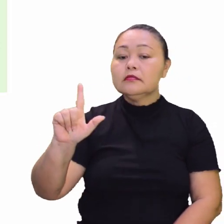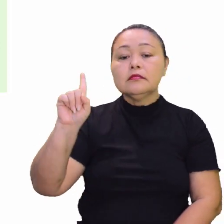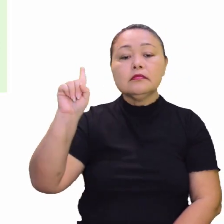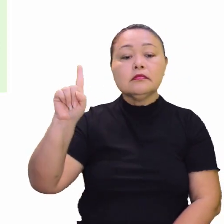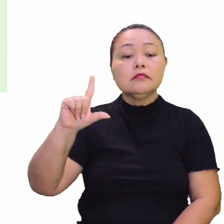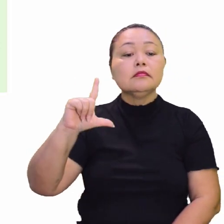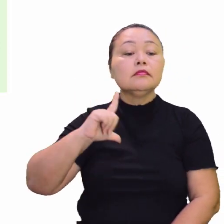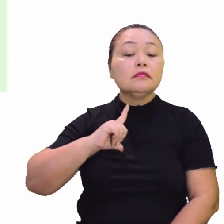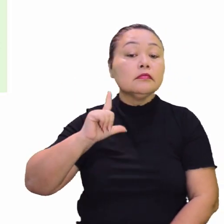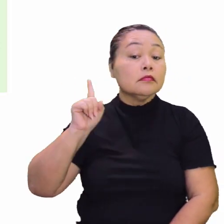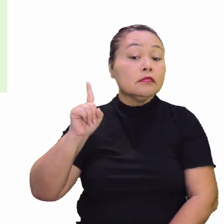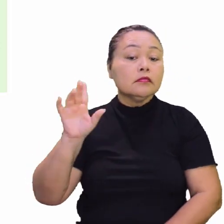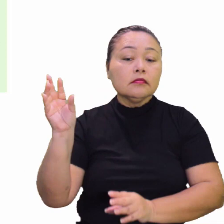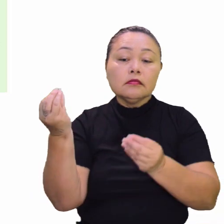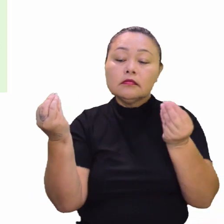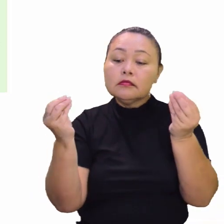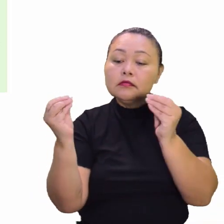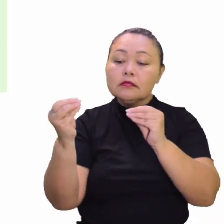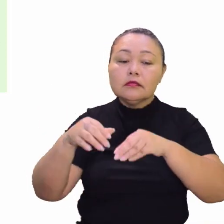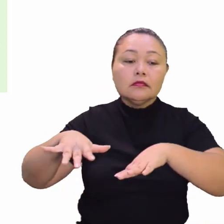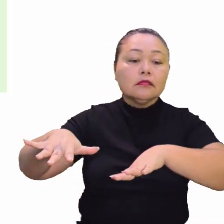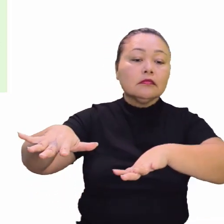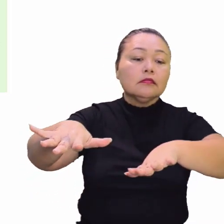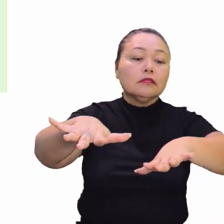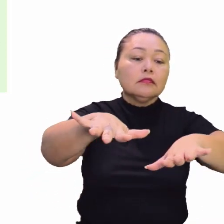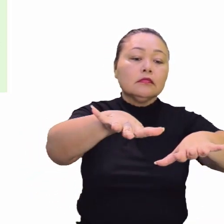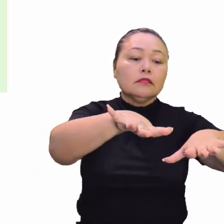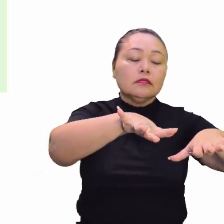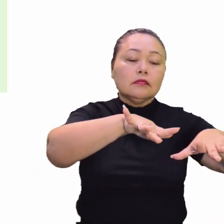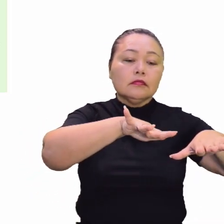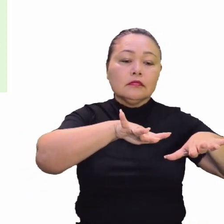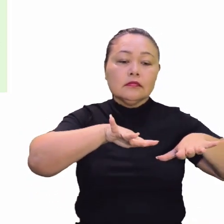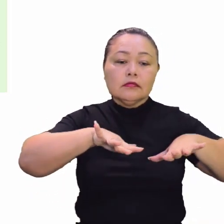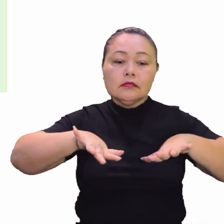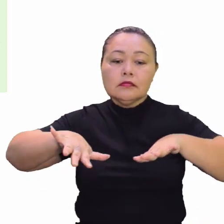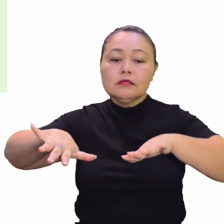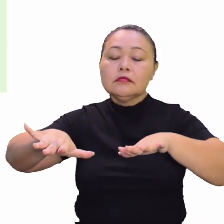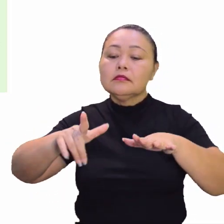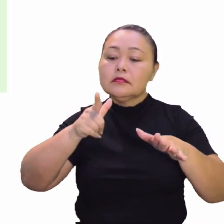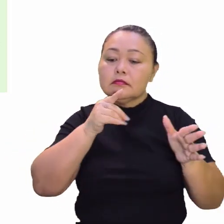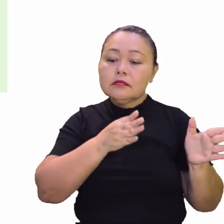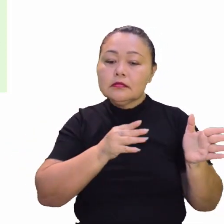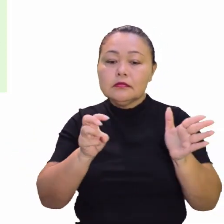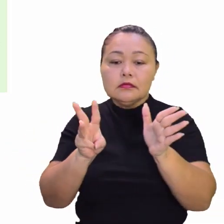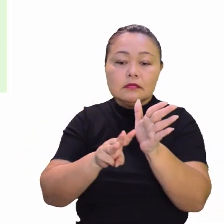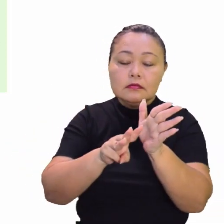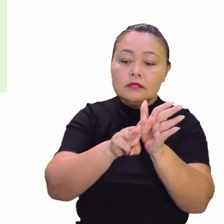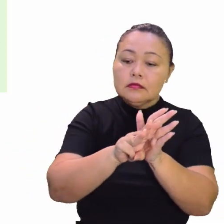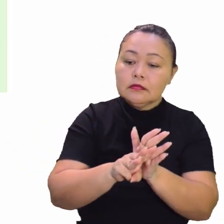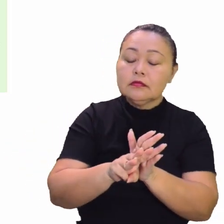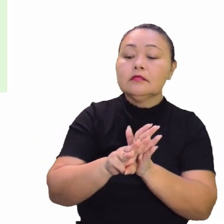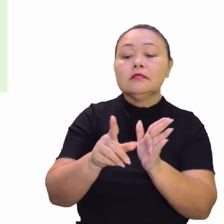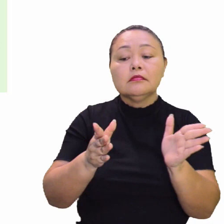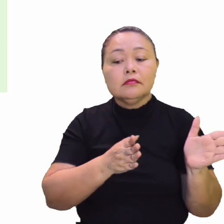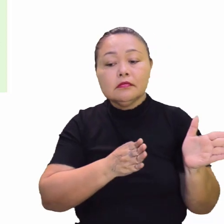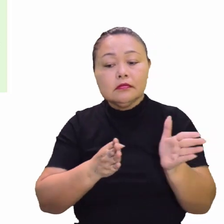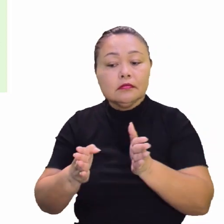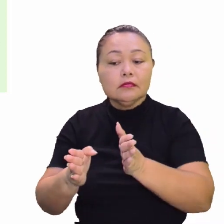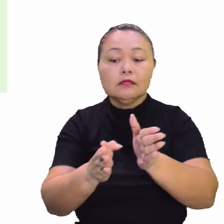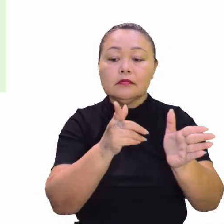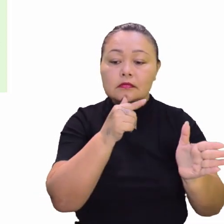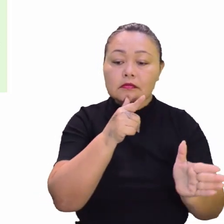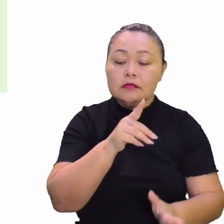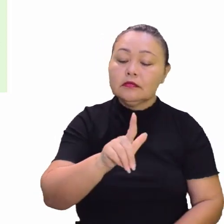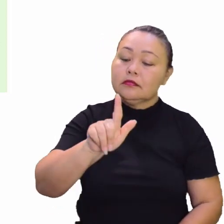comum a ocorrência dessa formação em áreas de aluviões, nas bacias dos rios